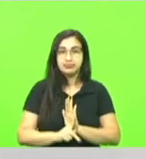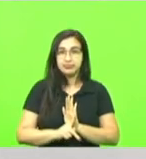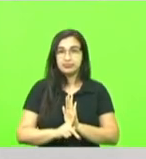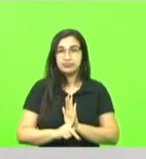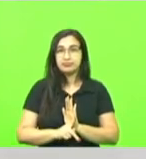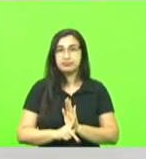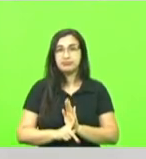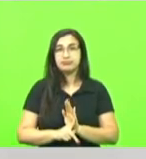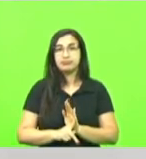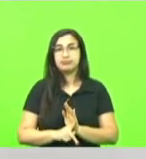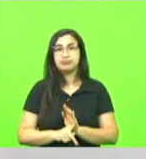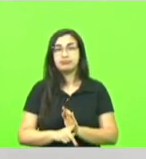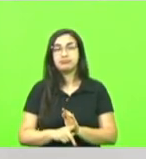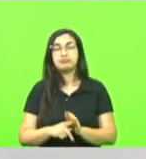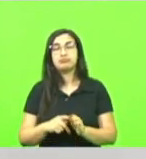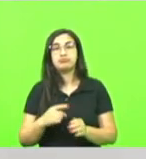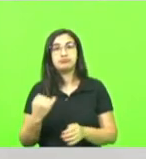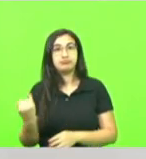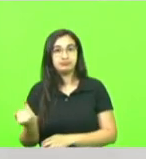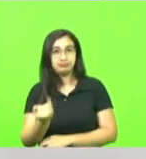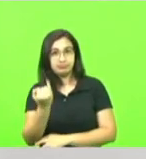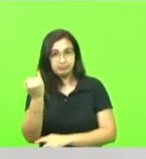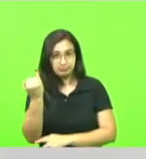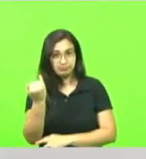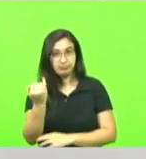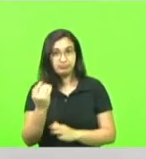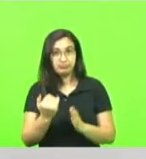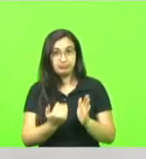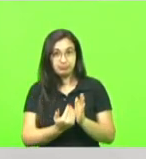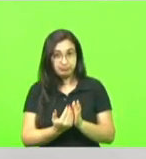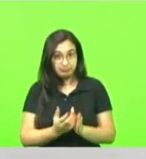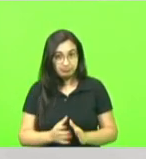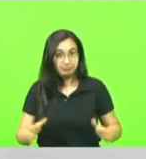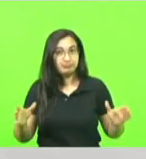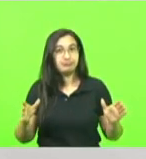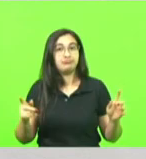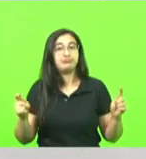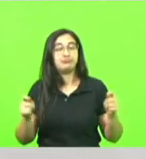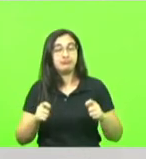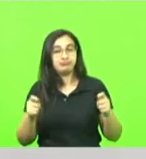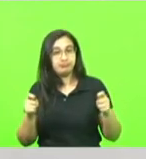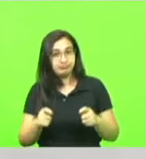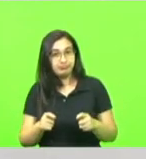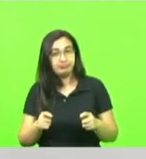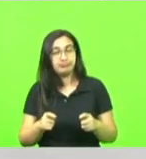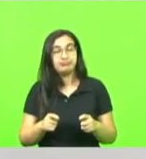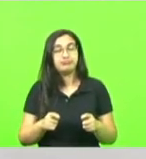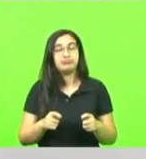audacioso, mas certamente que vai fazer, não só o